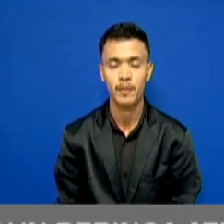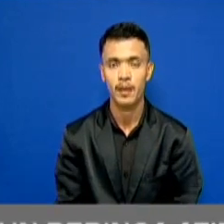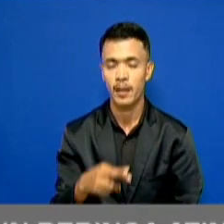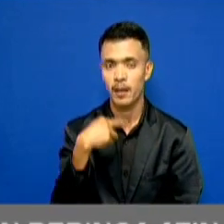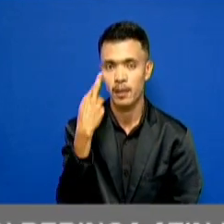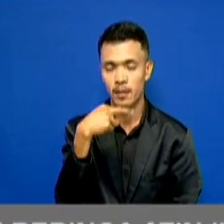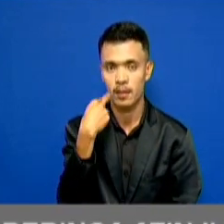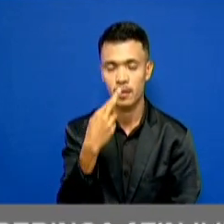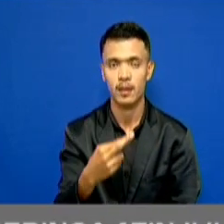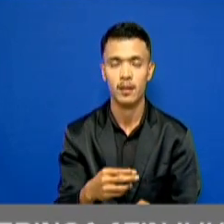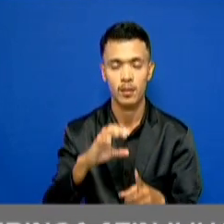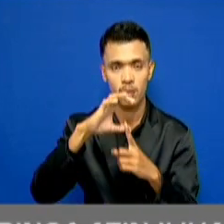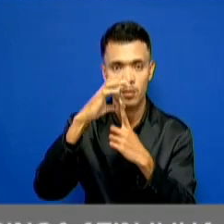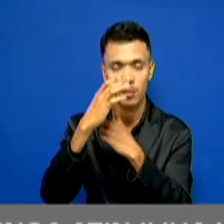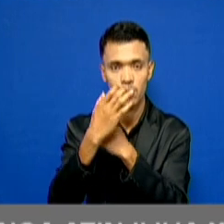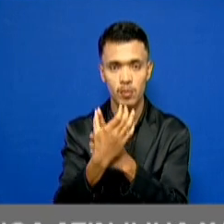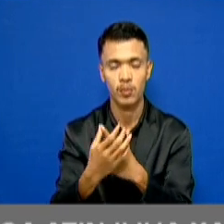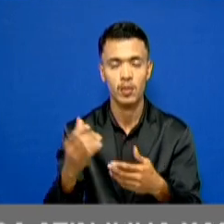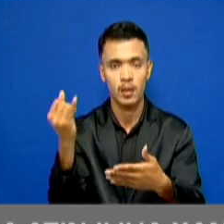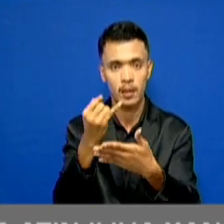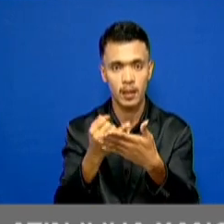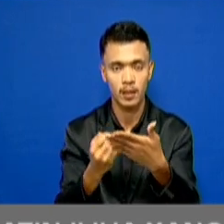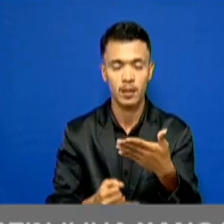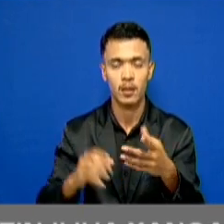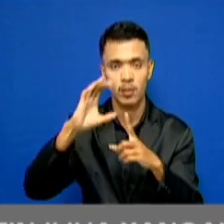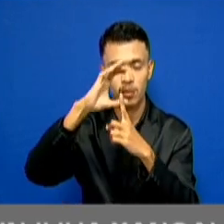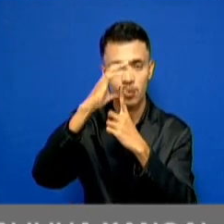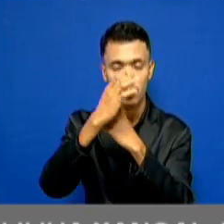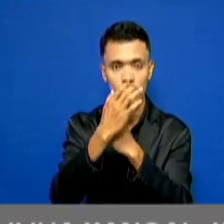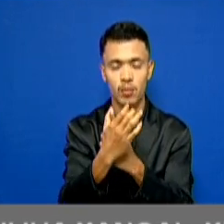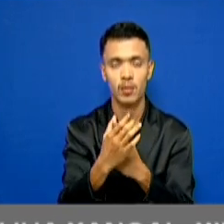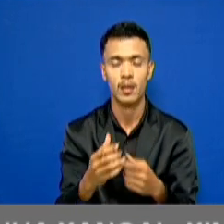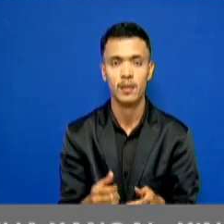Kulinario, komponente arte e cultura, komponente